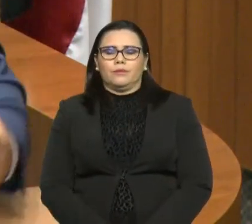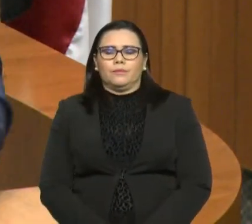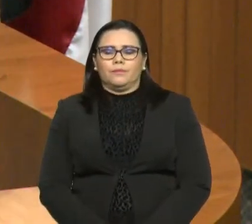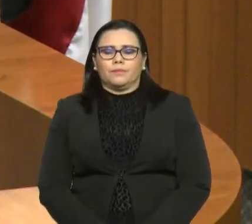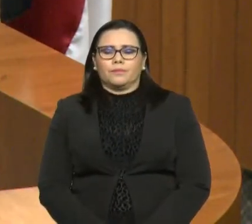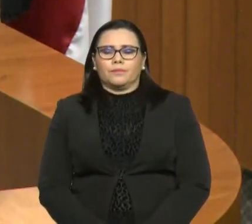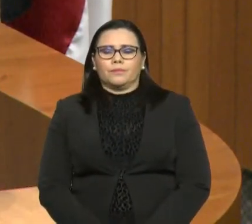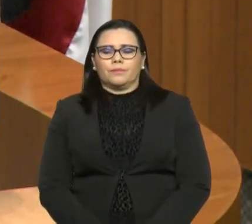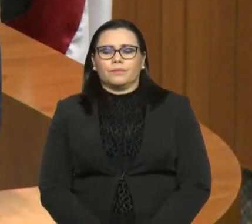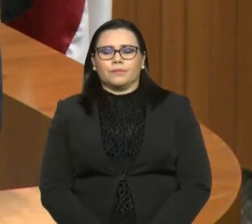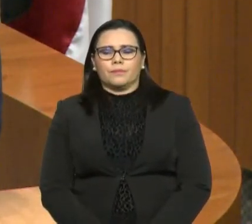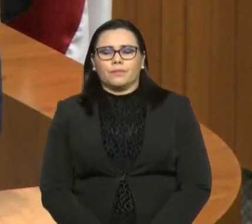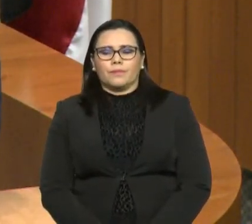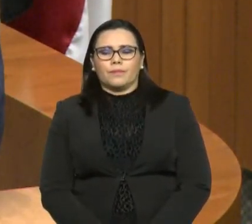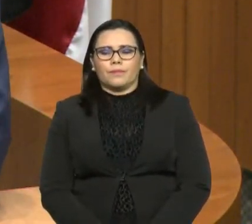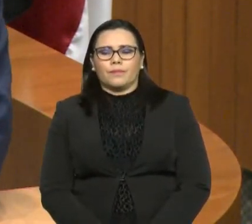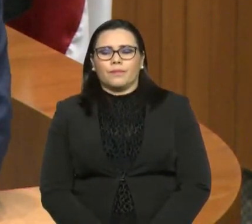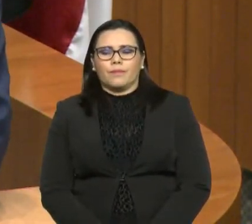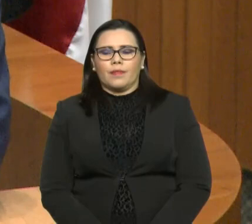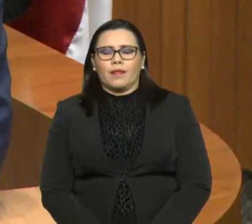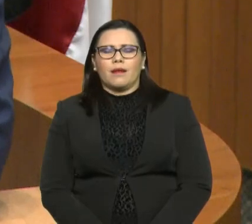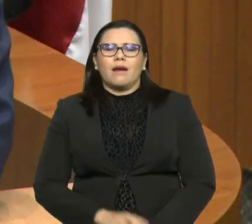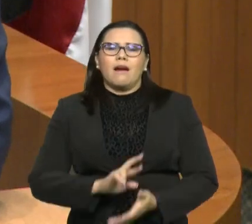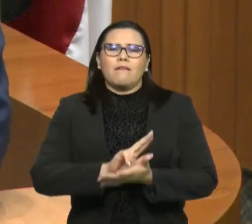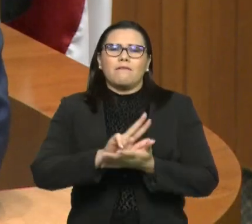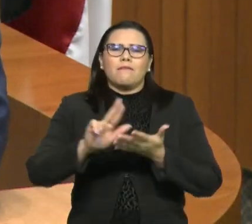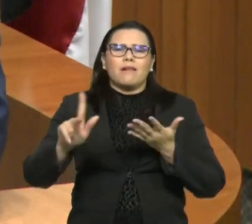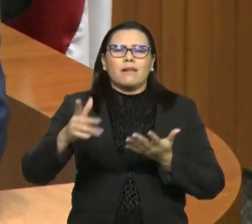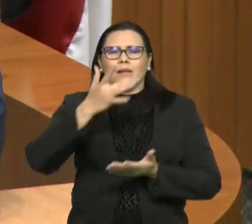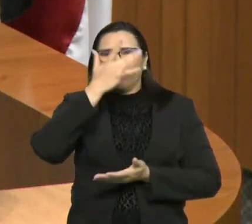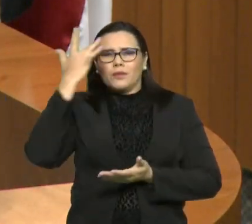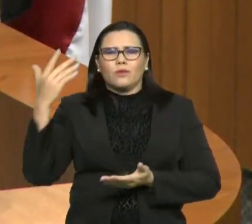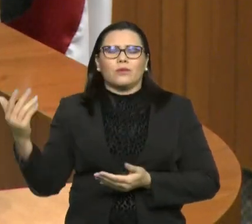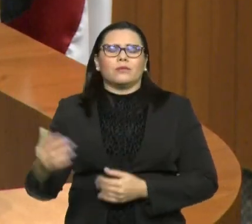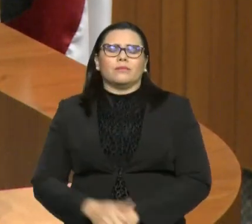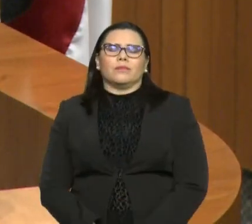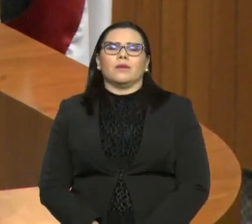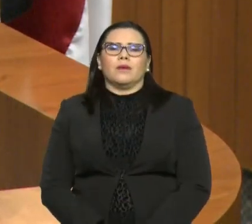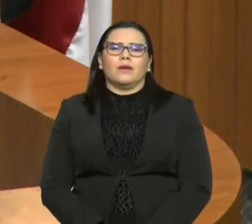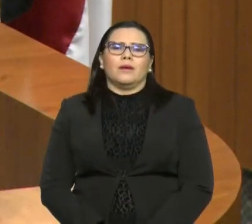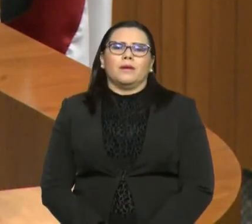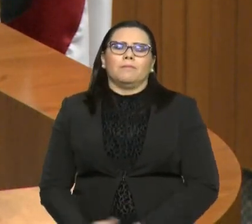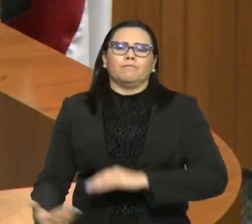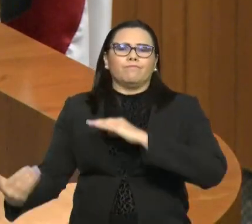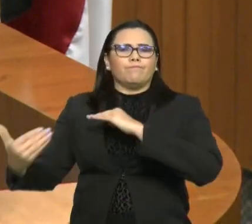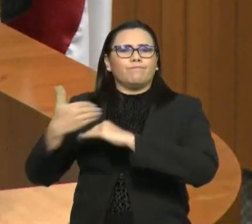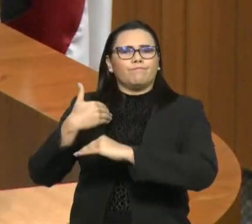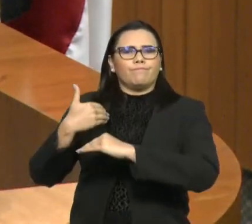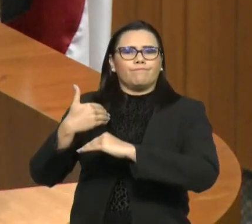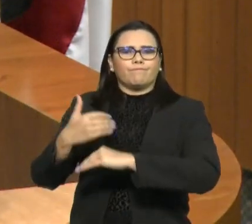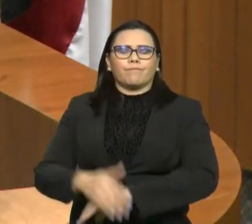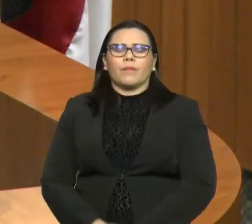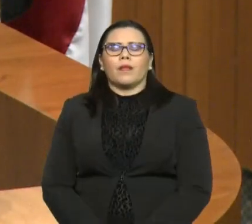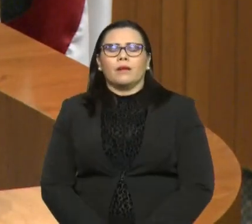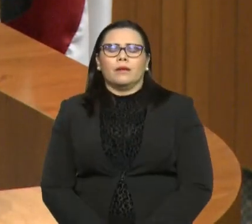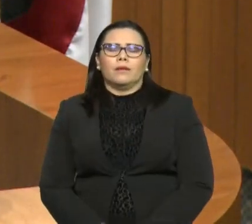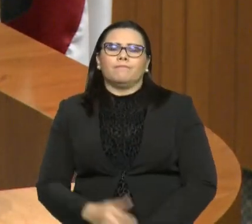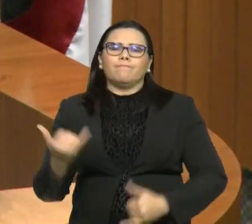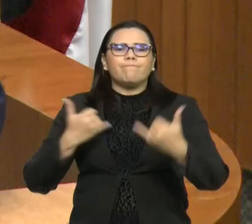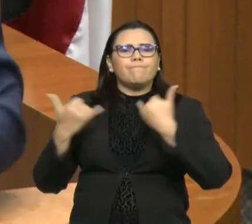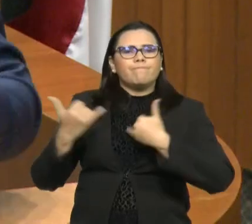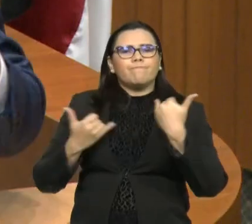inúmeros cidadãos e cidadãs que têm uma questão que é de interesse dessa